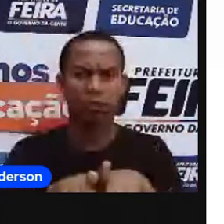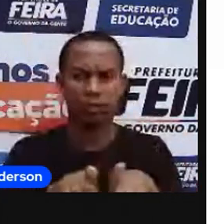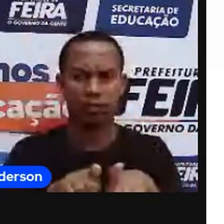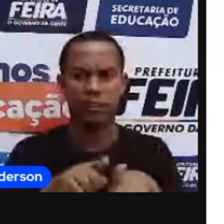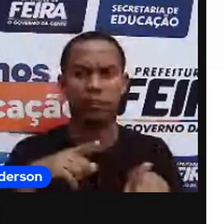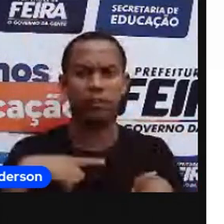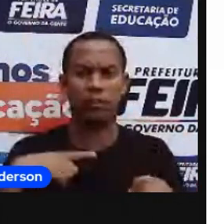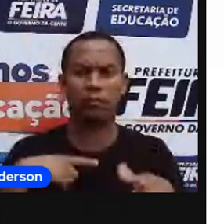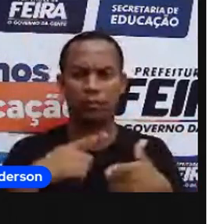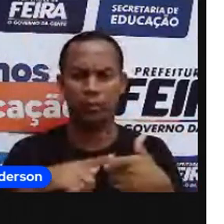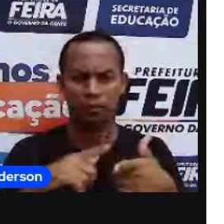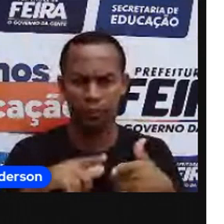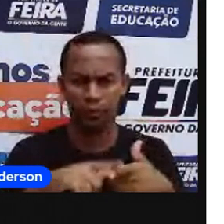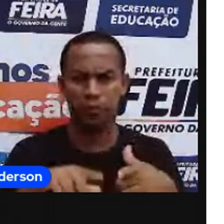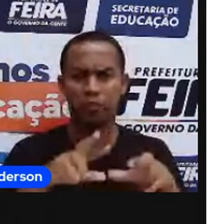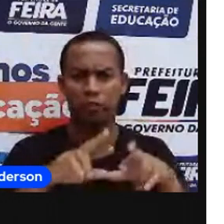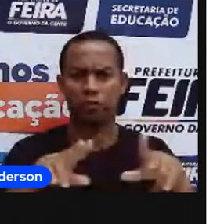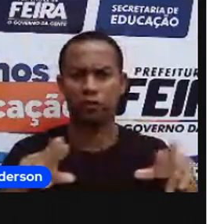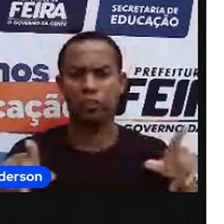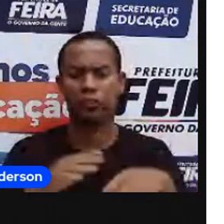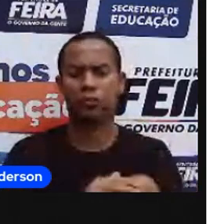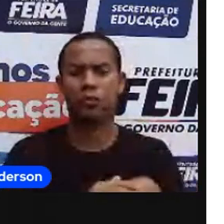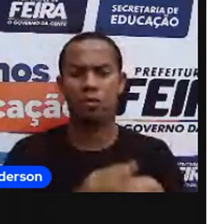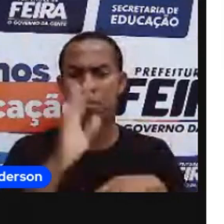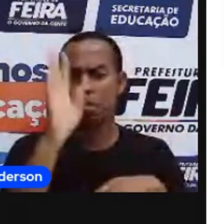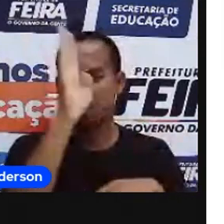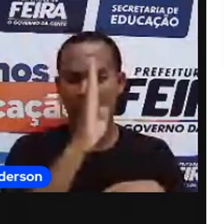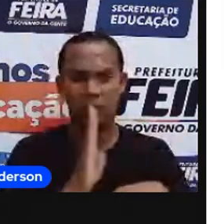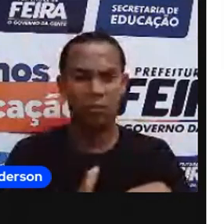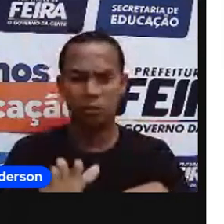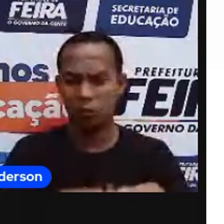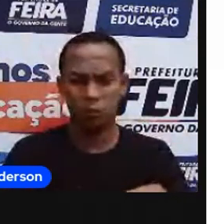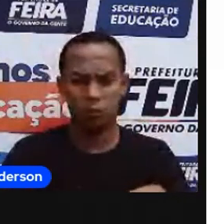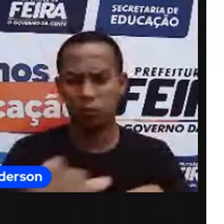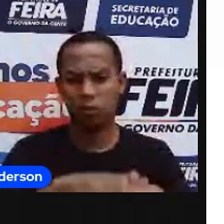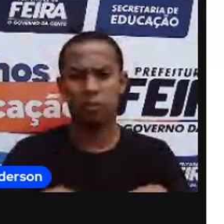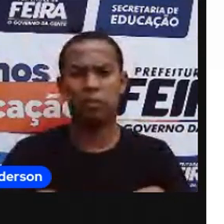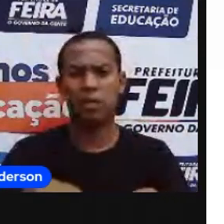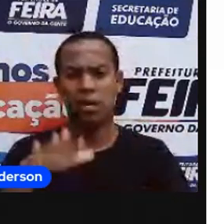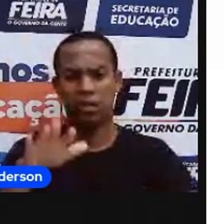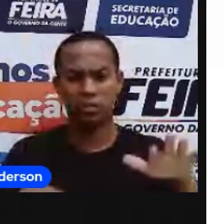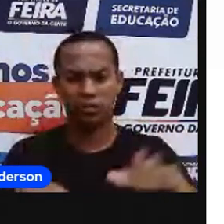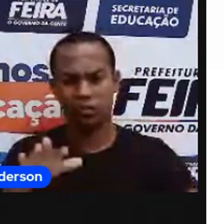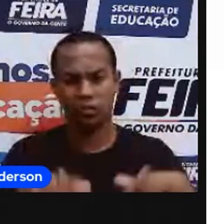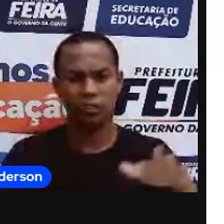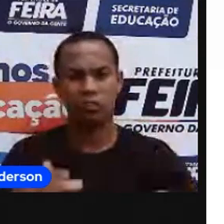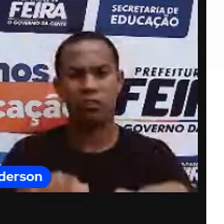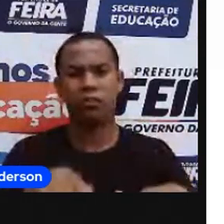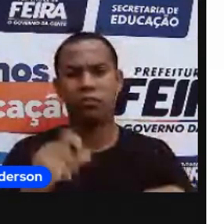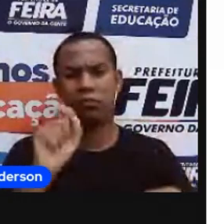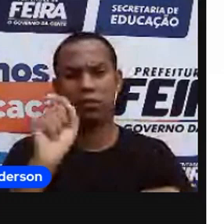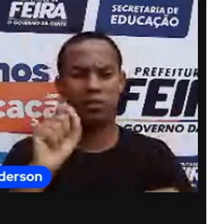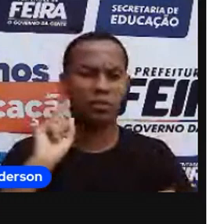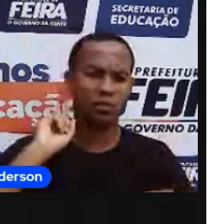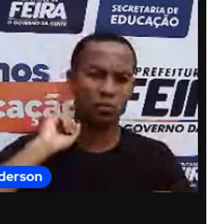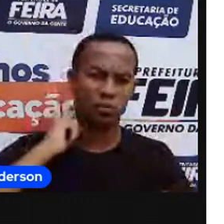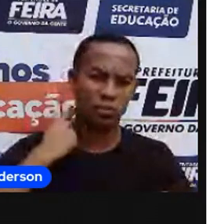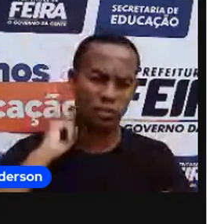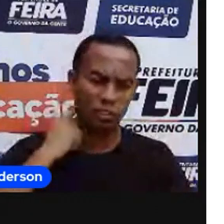Brasil afora, os rios e as lagoas são muitas vezes contaminados por lixos